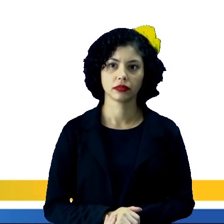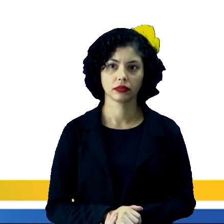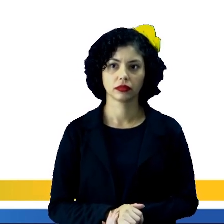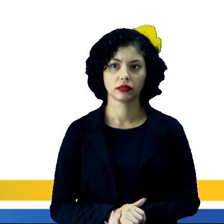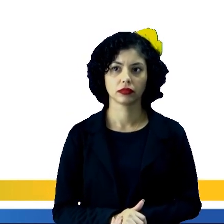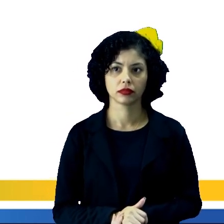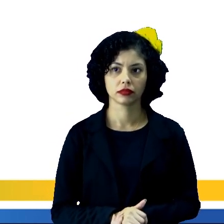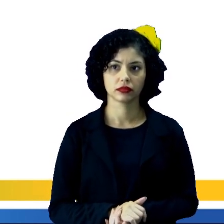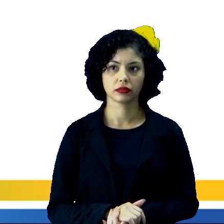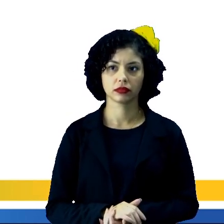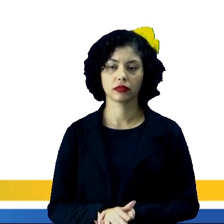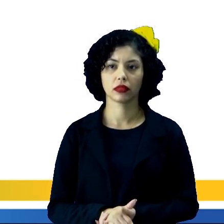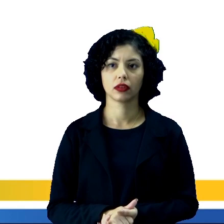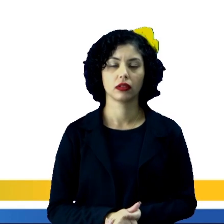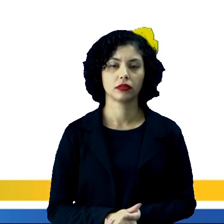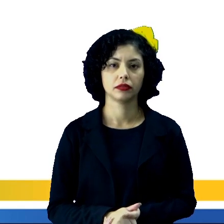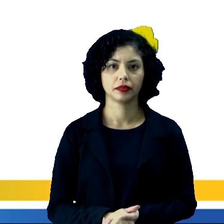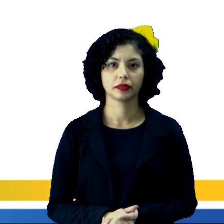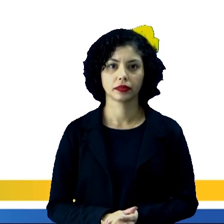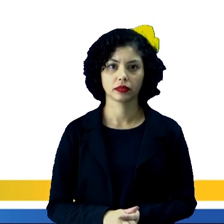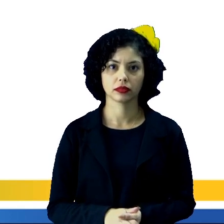There is no beer. Would you